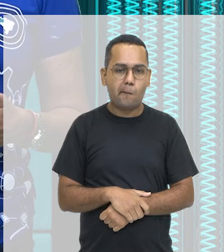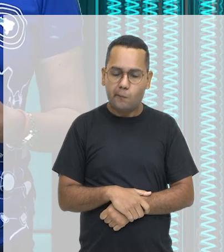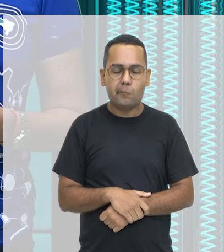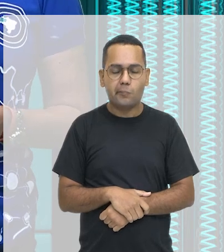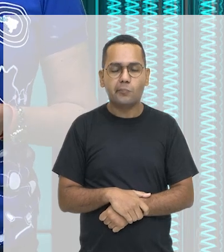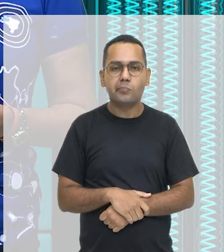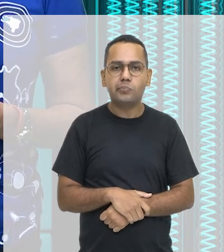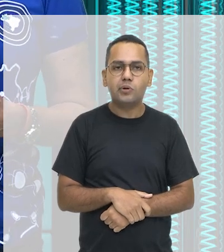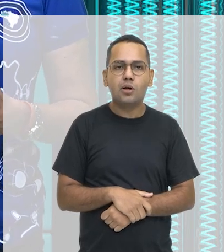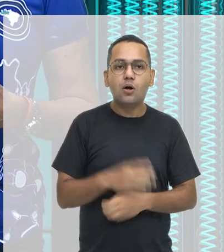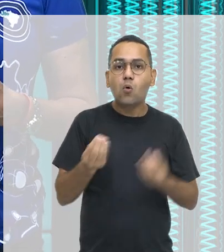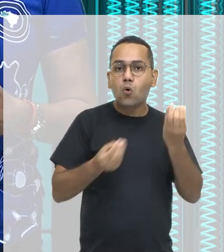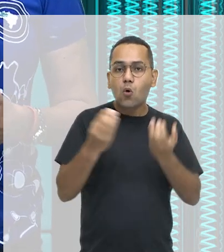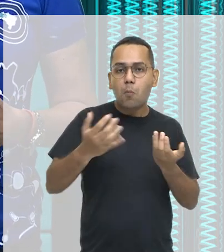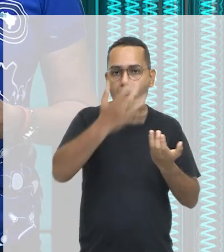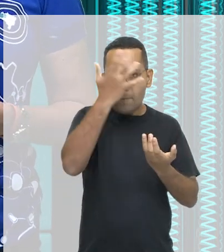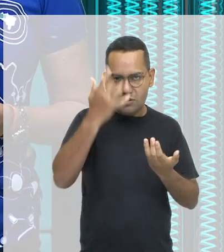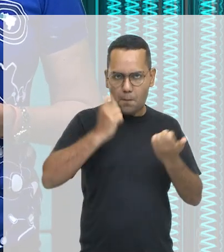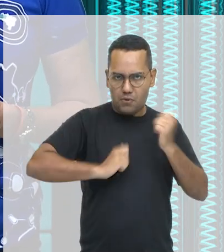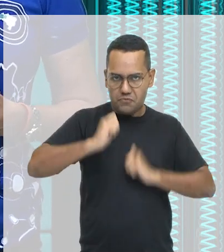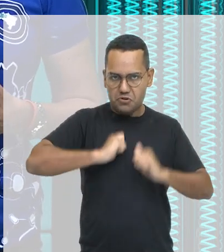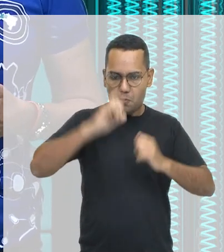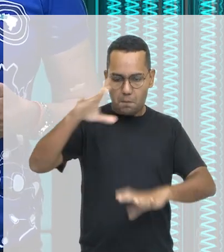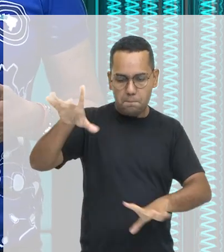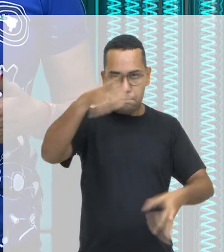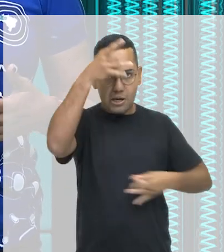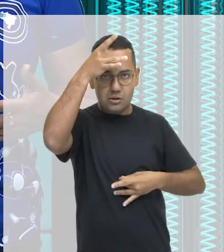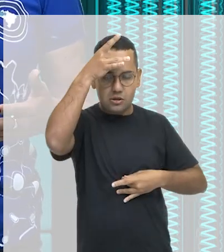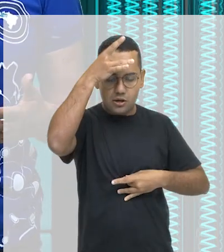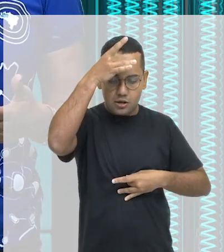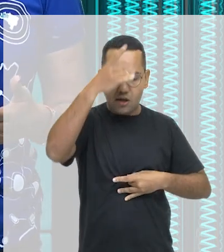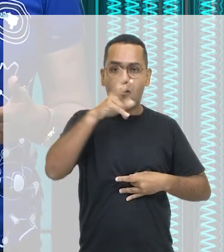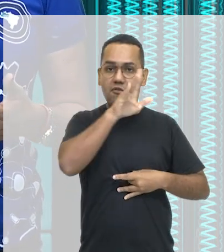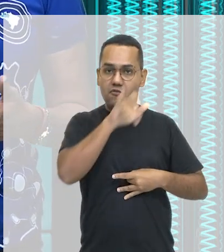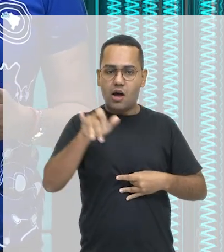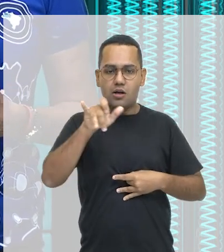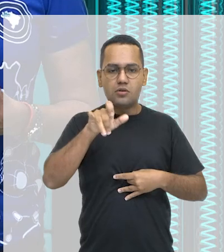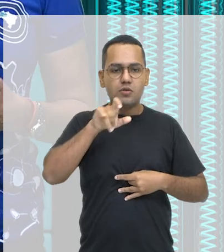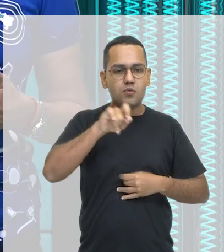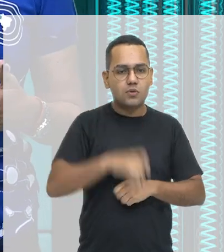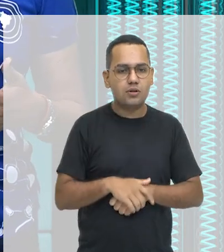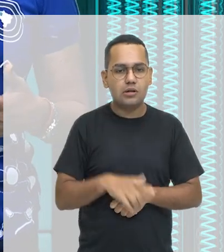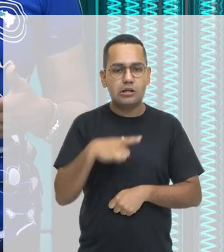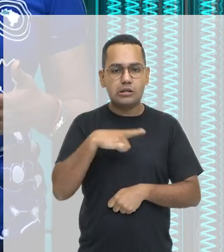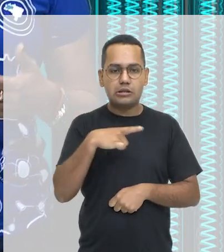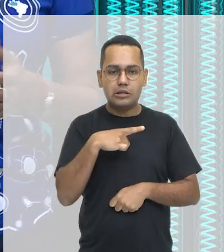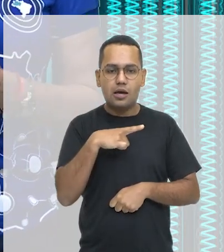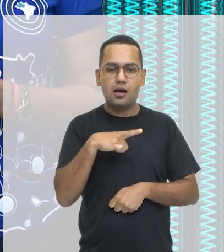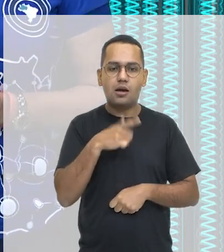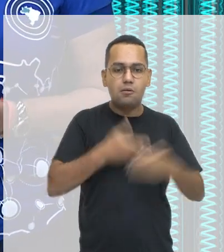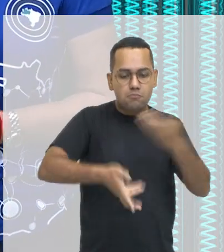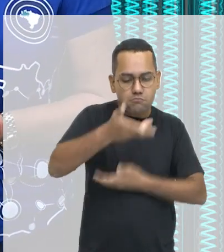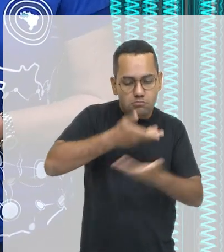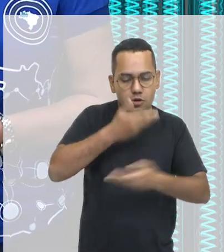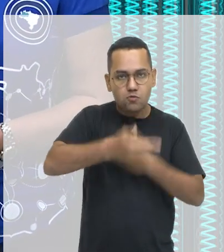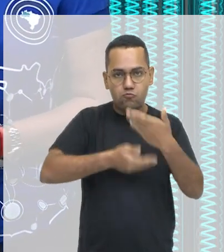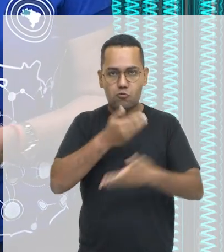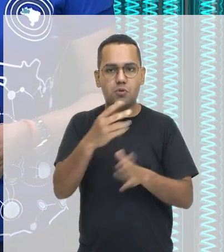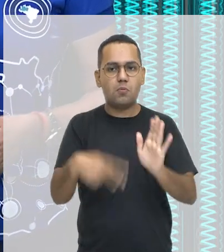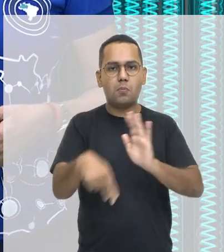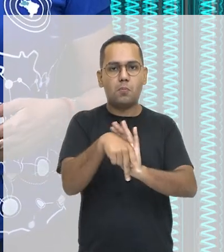construção de personagens e das motivações que os movem para a dinâmica do grupo. Por